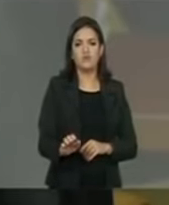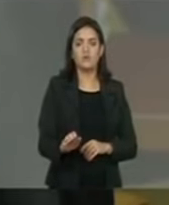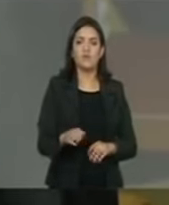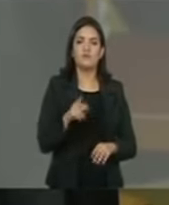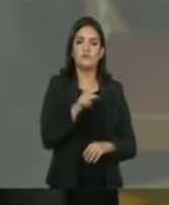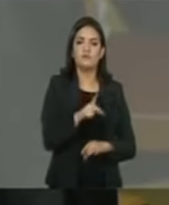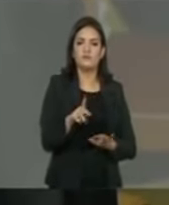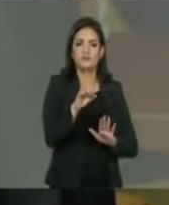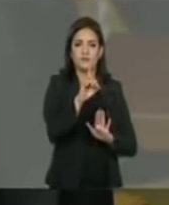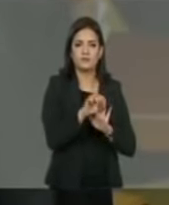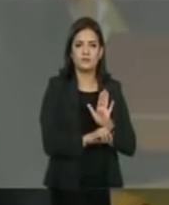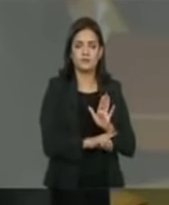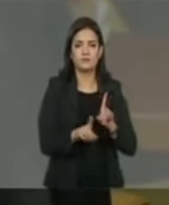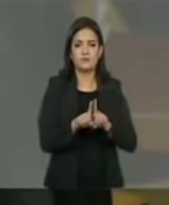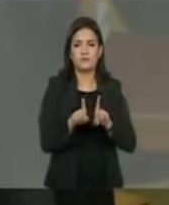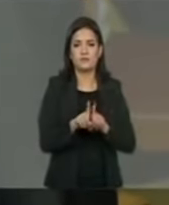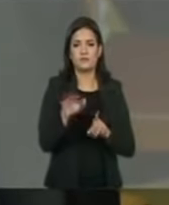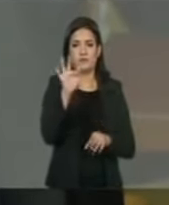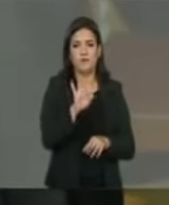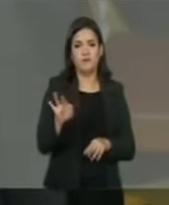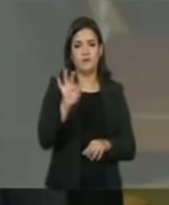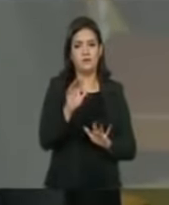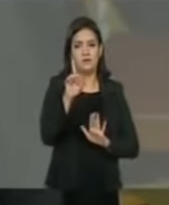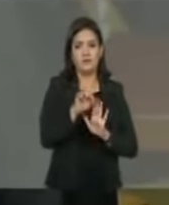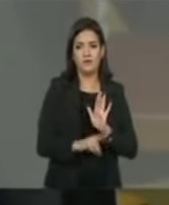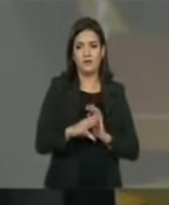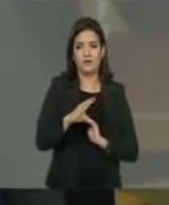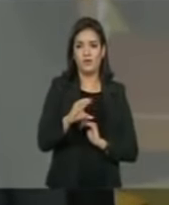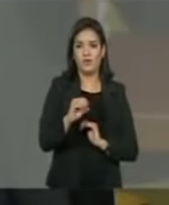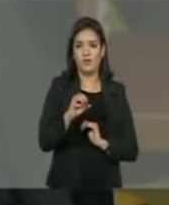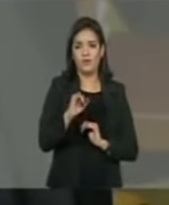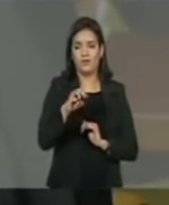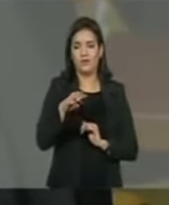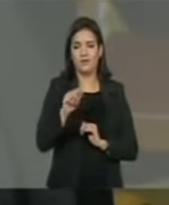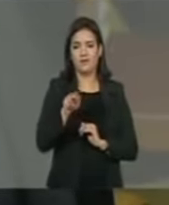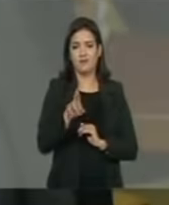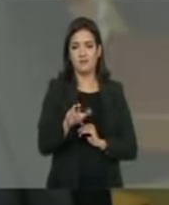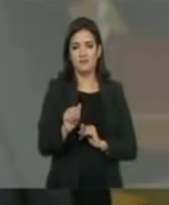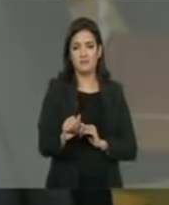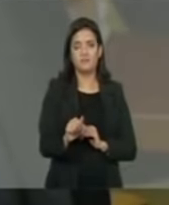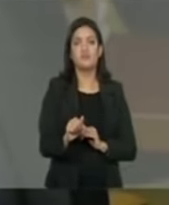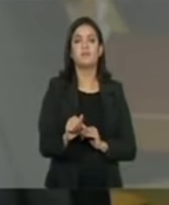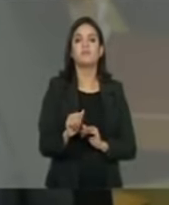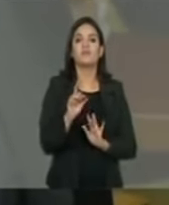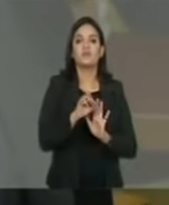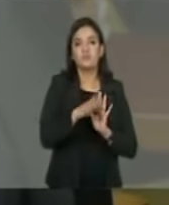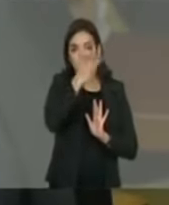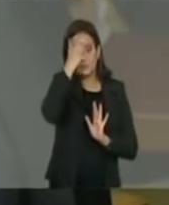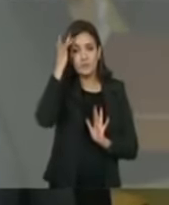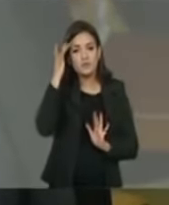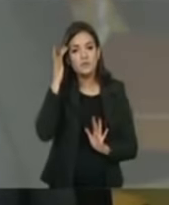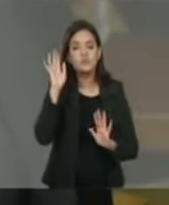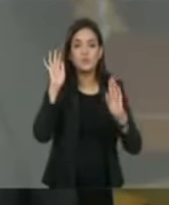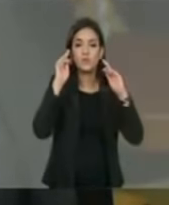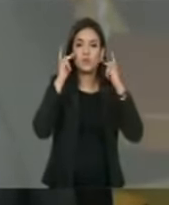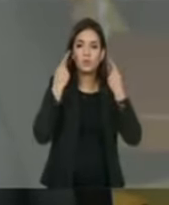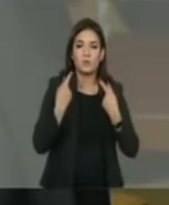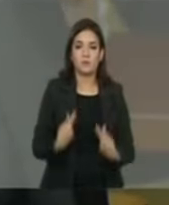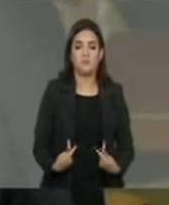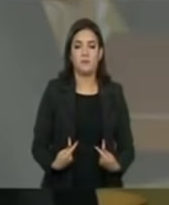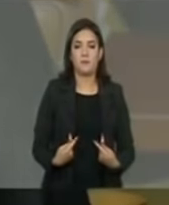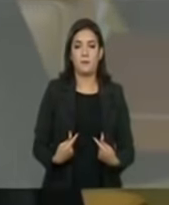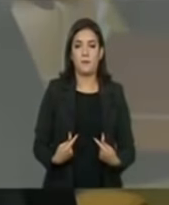na faculdade de direito do estado coimbra ao tratar da proteção dos direitos da pessoa humana no processo penal português